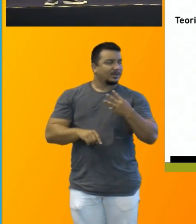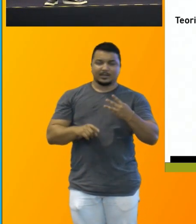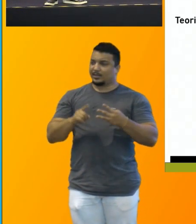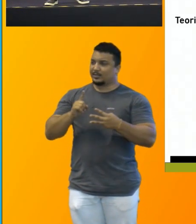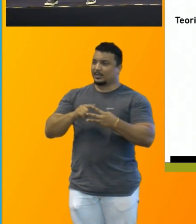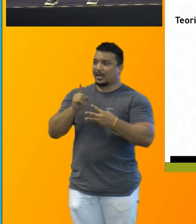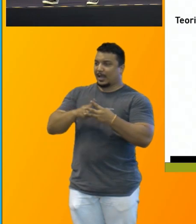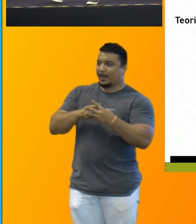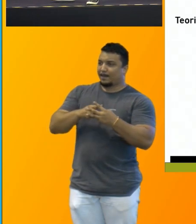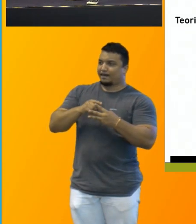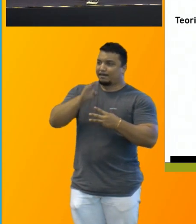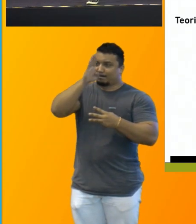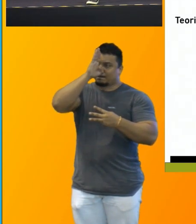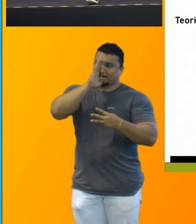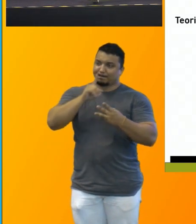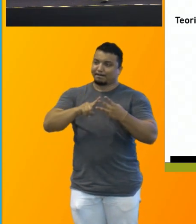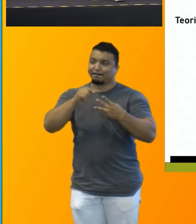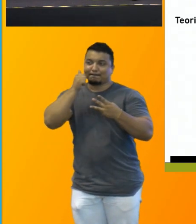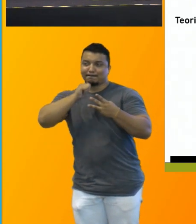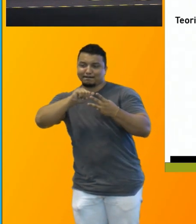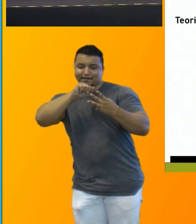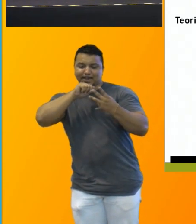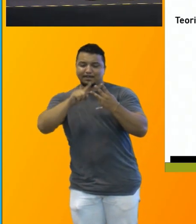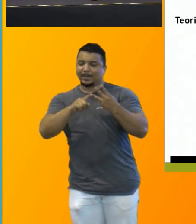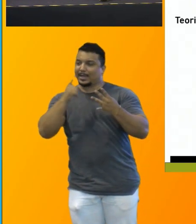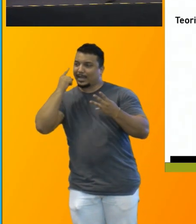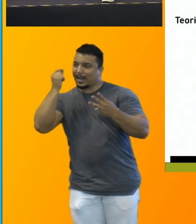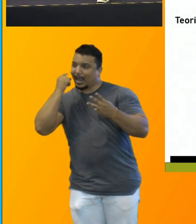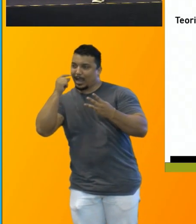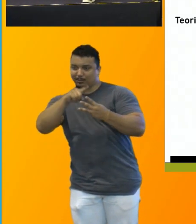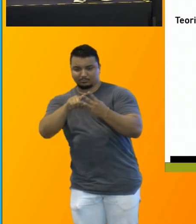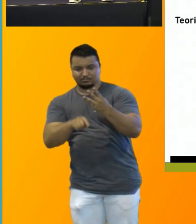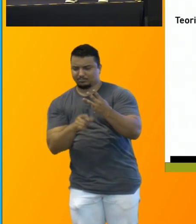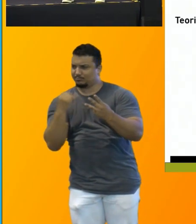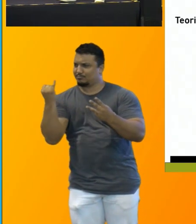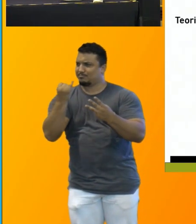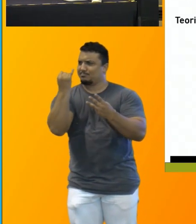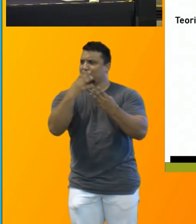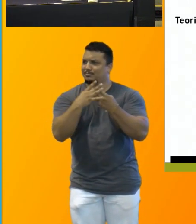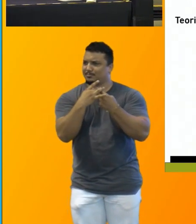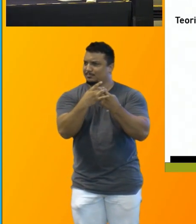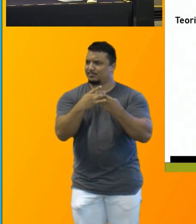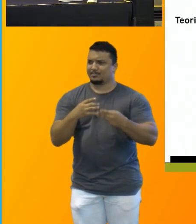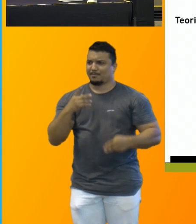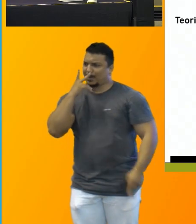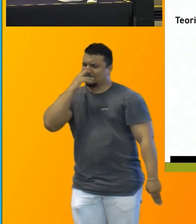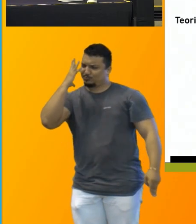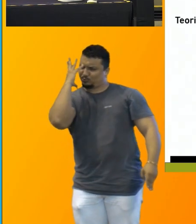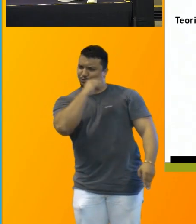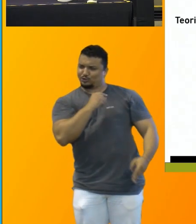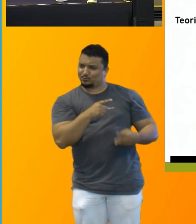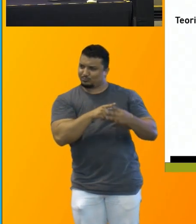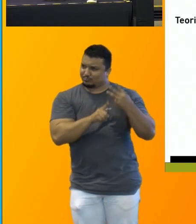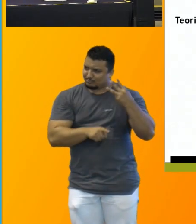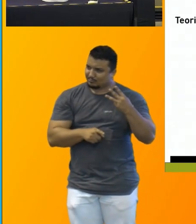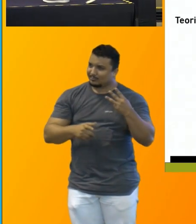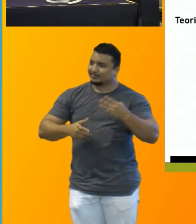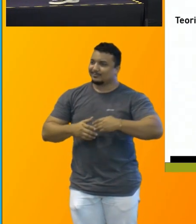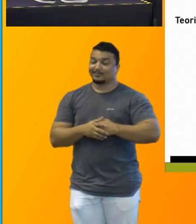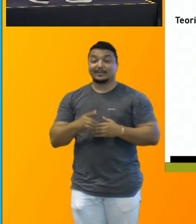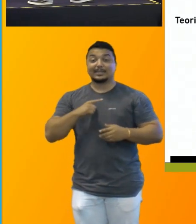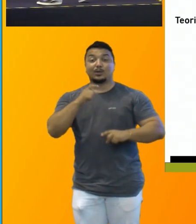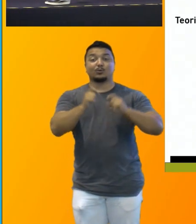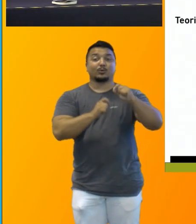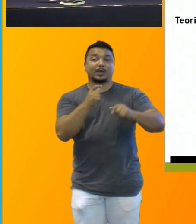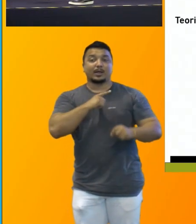Né? Então você tem inclusive essas estatísticas, tem professores trabalhando toda semana com esses temas. Mas o nosso tema